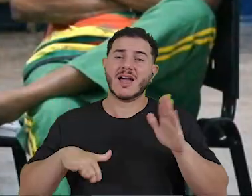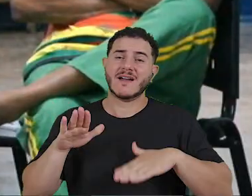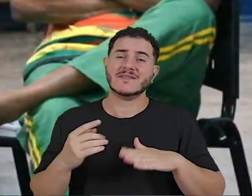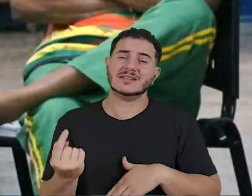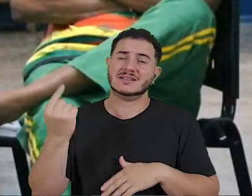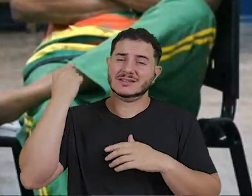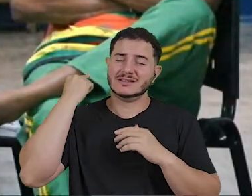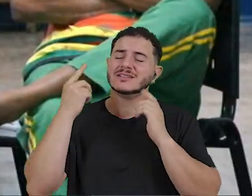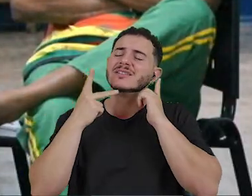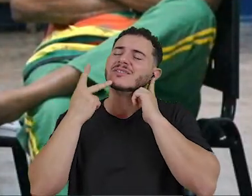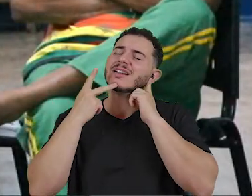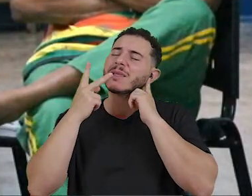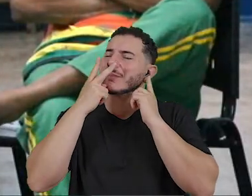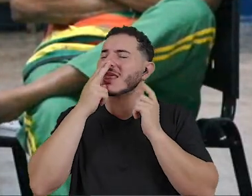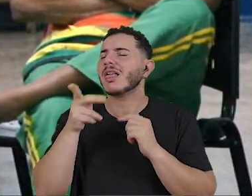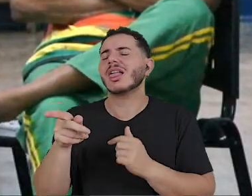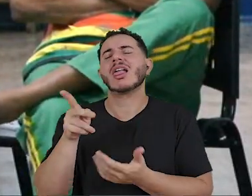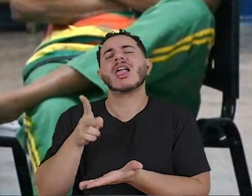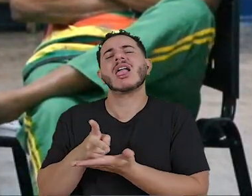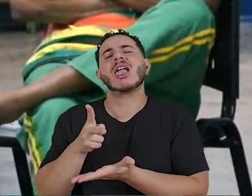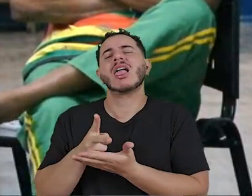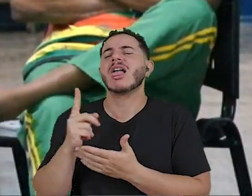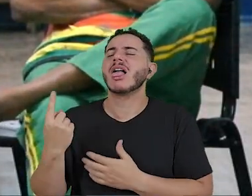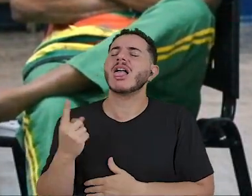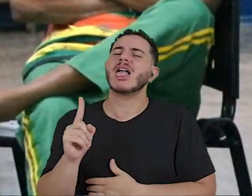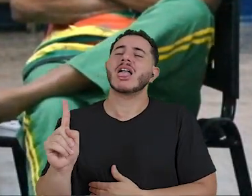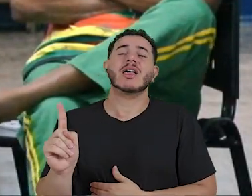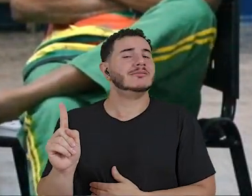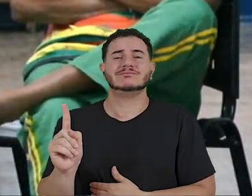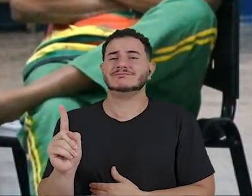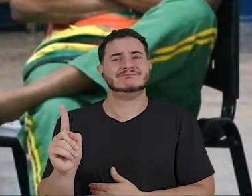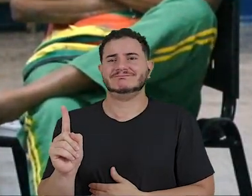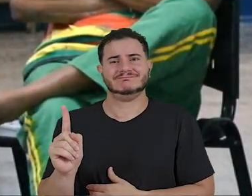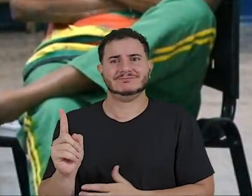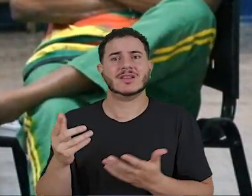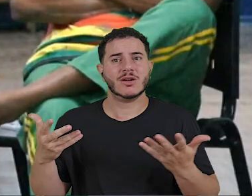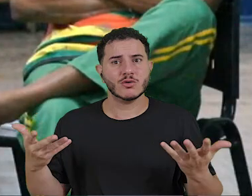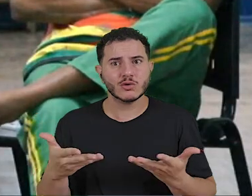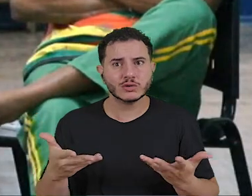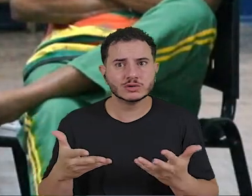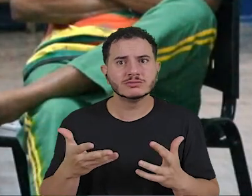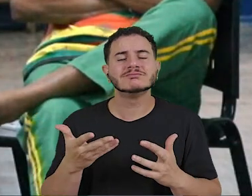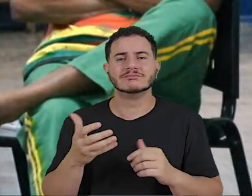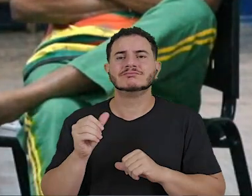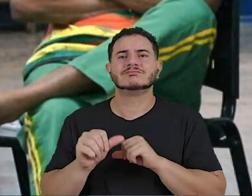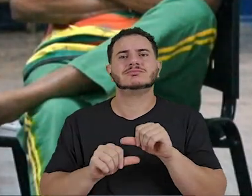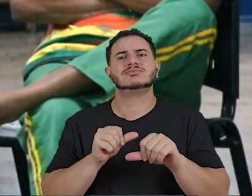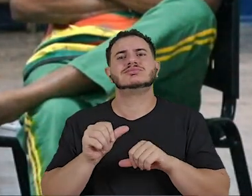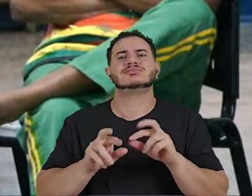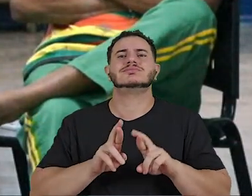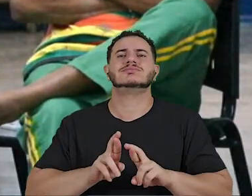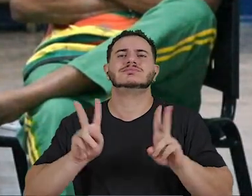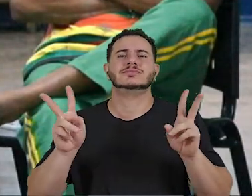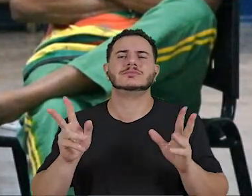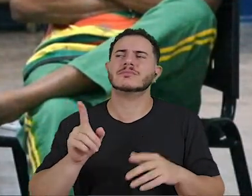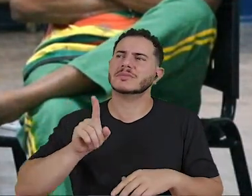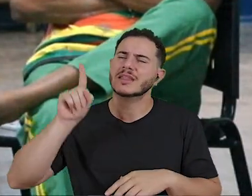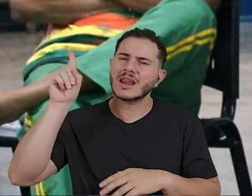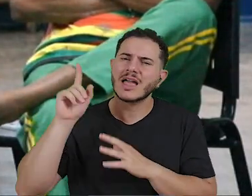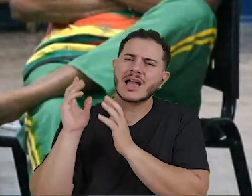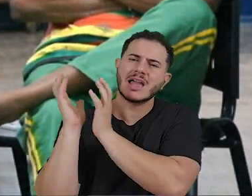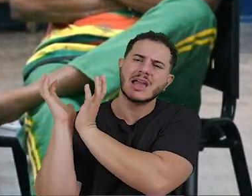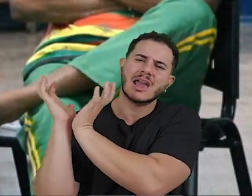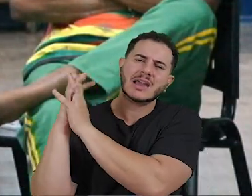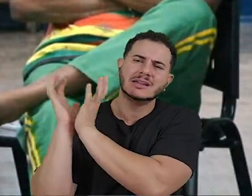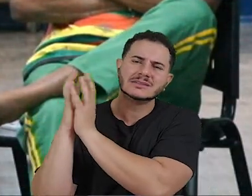um tanto monótono. E hoje a gente vê um pouco diferente isso, né? Lá no